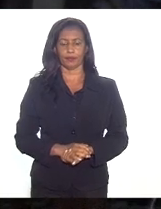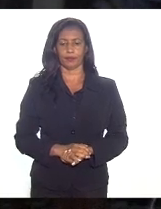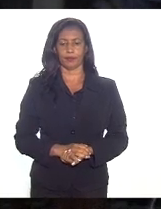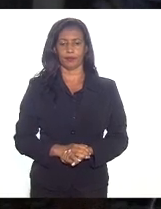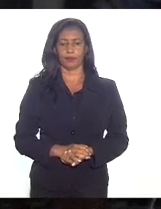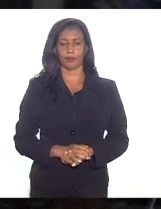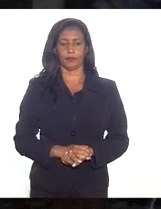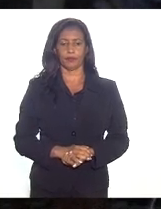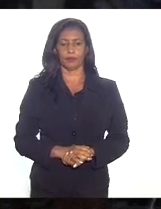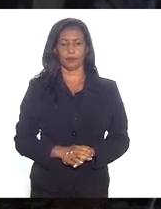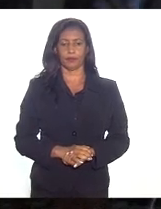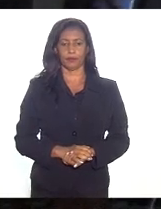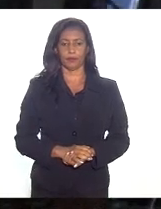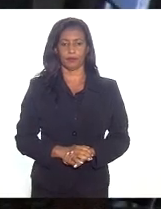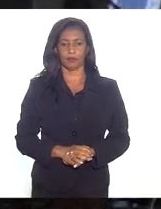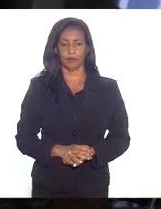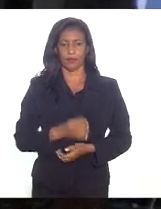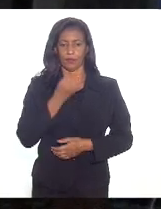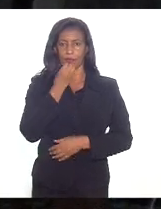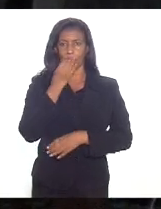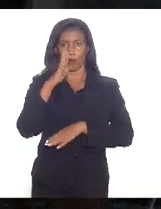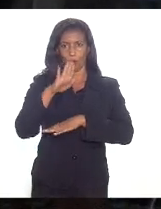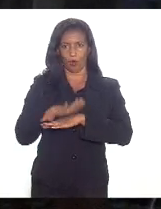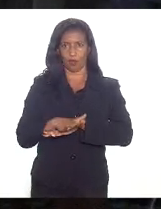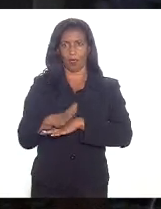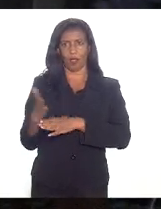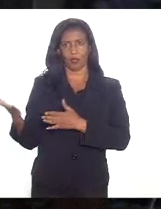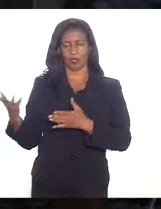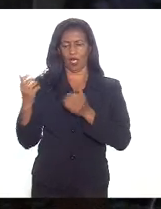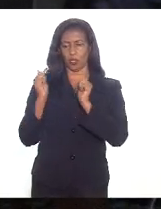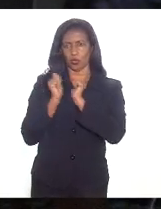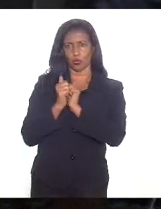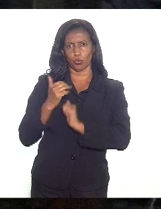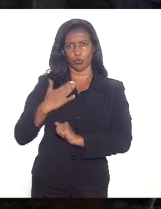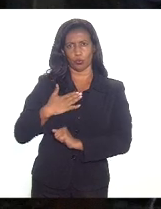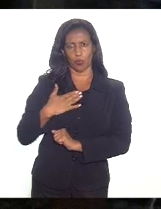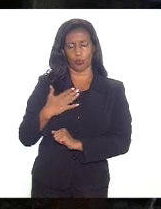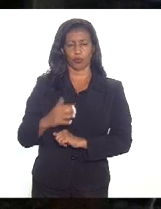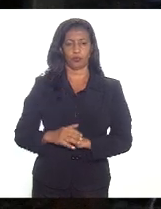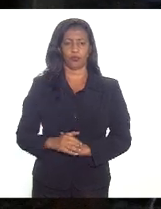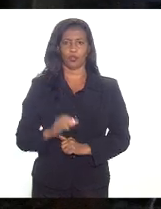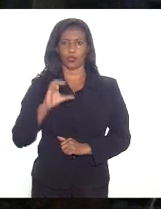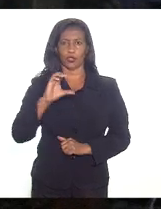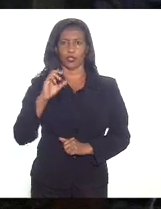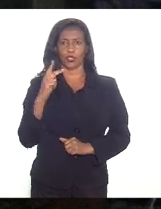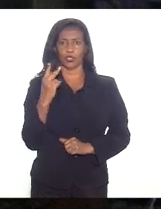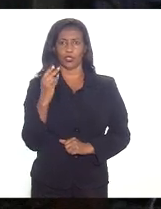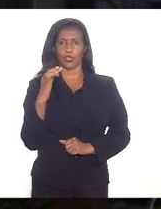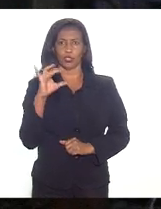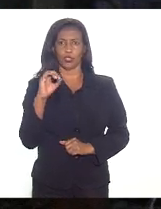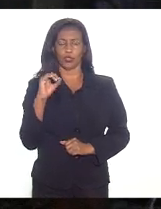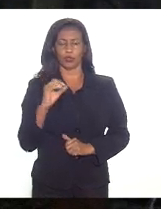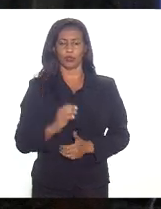Boa tarde, Pedro Ricardo, que esteve comigo há pouco aqui. Deputado Chico Machado.